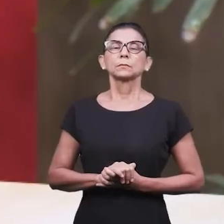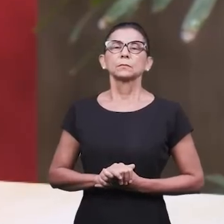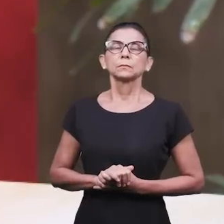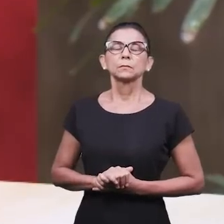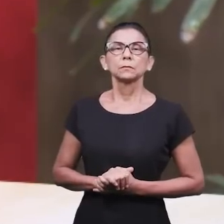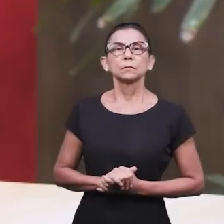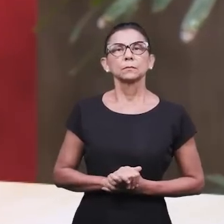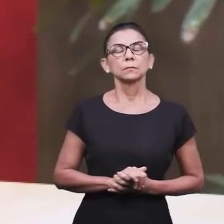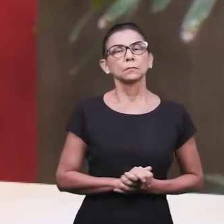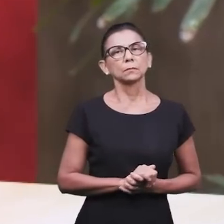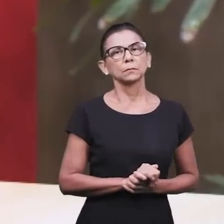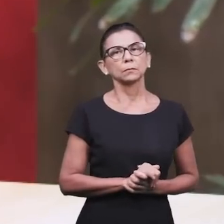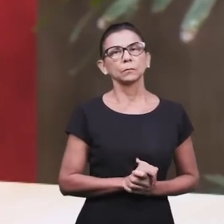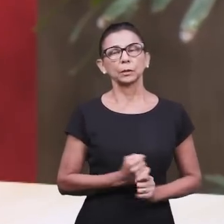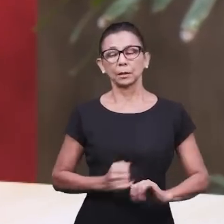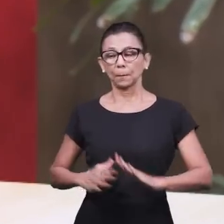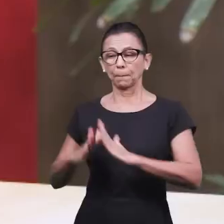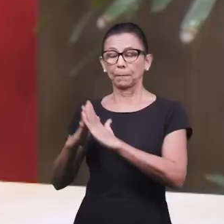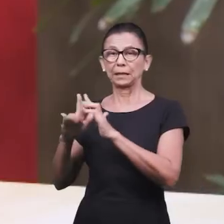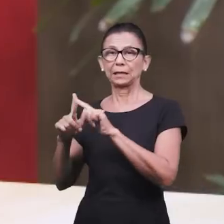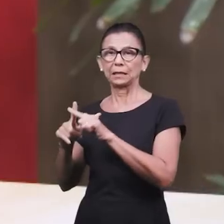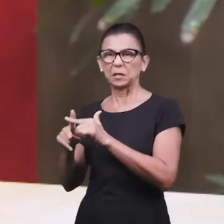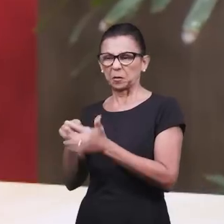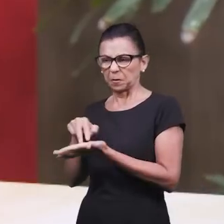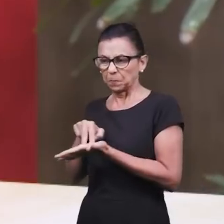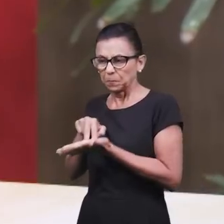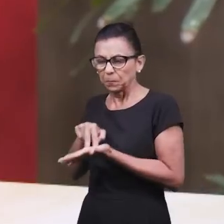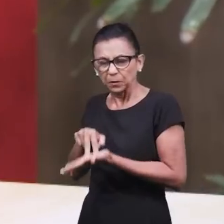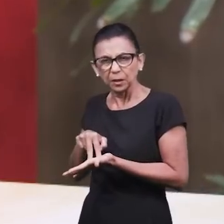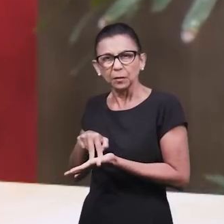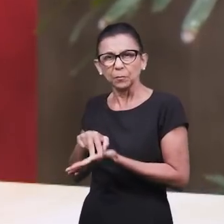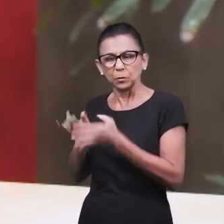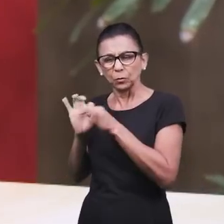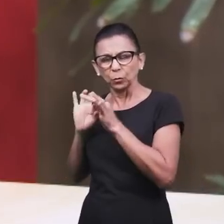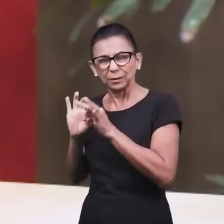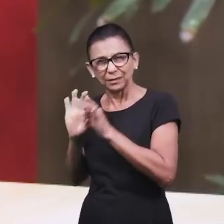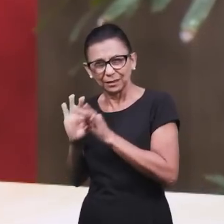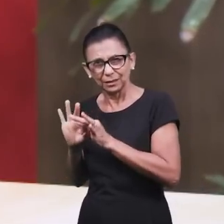que sustentaria a igreja naquele momento era a fé.